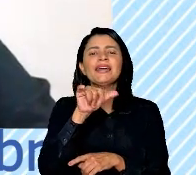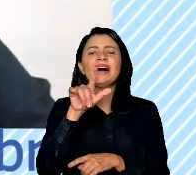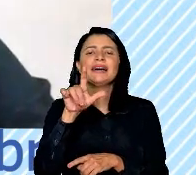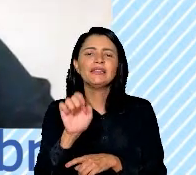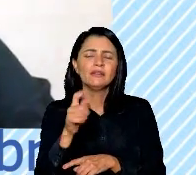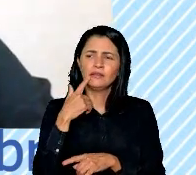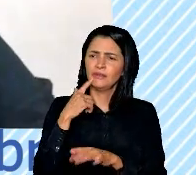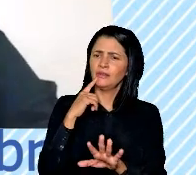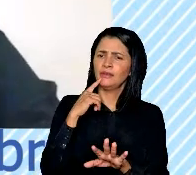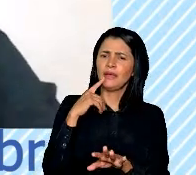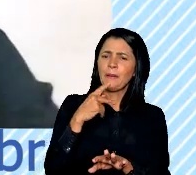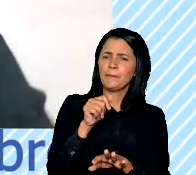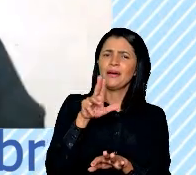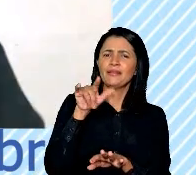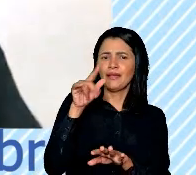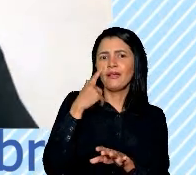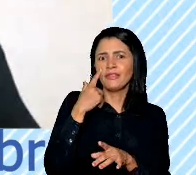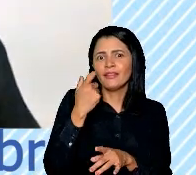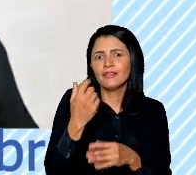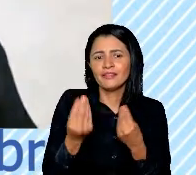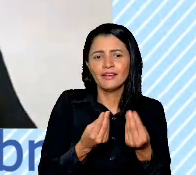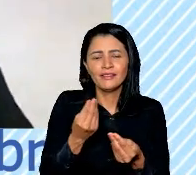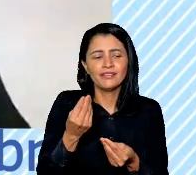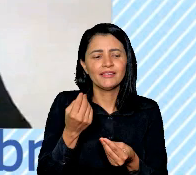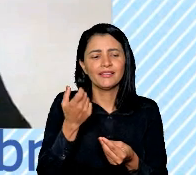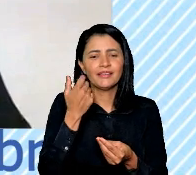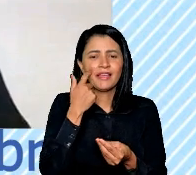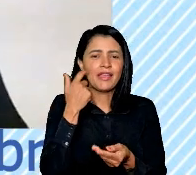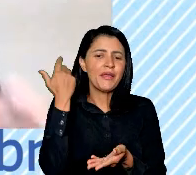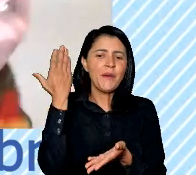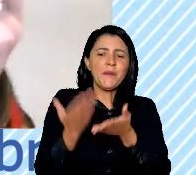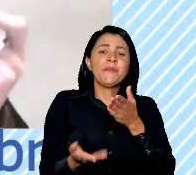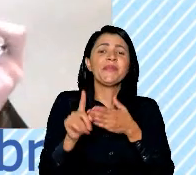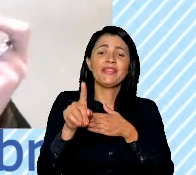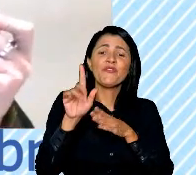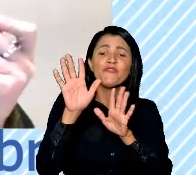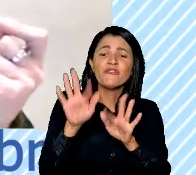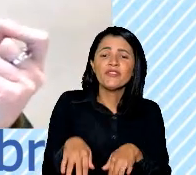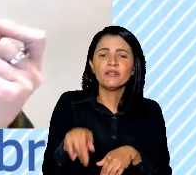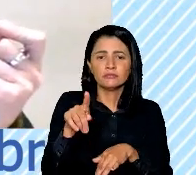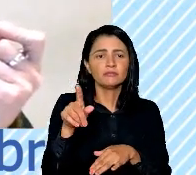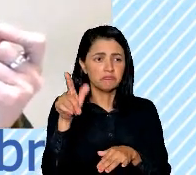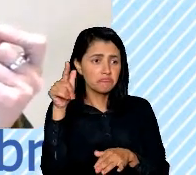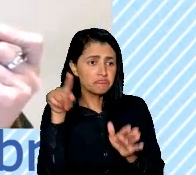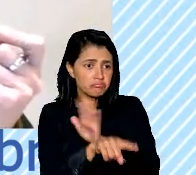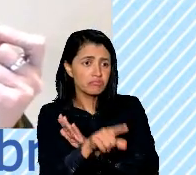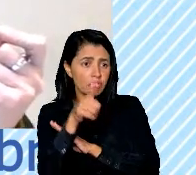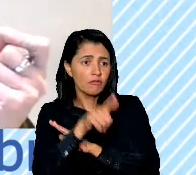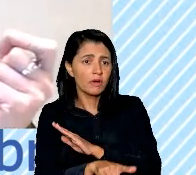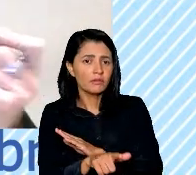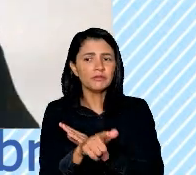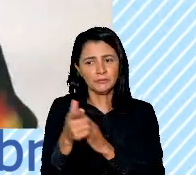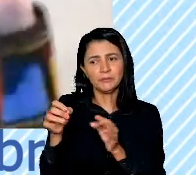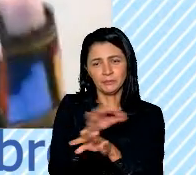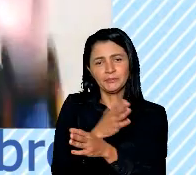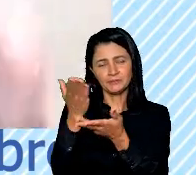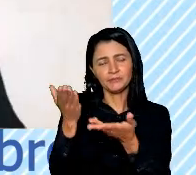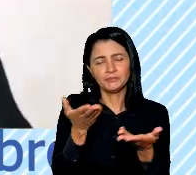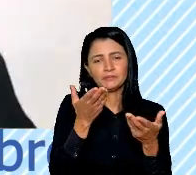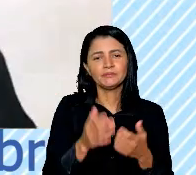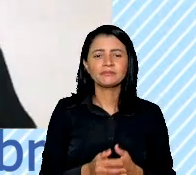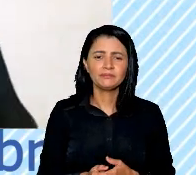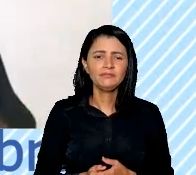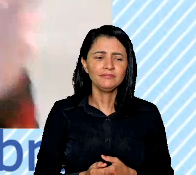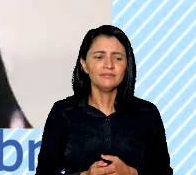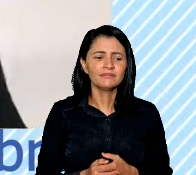falei, paridade é um assunto interessante e eu ia perdendo exatamente o finalzinho. Eu refaço. Então, pronto. Então, é isso que eu te peço. Eu